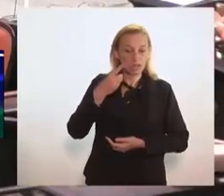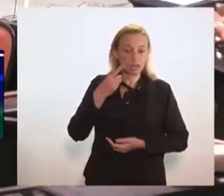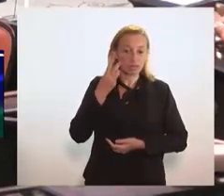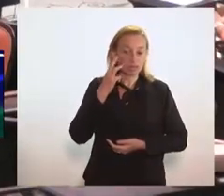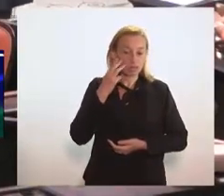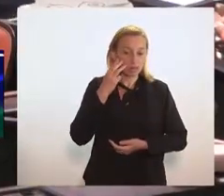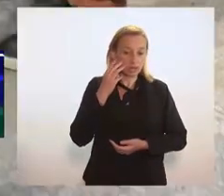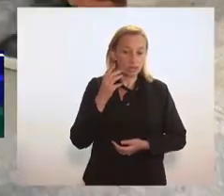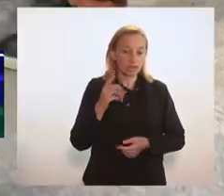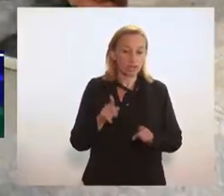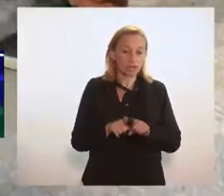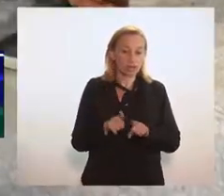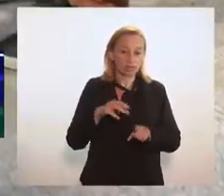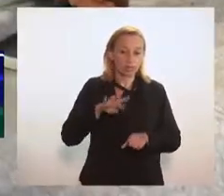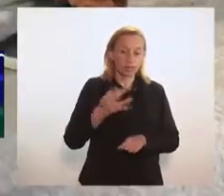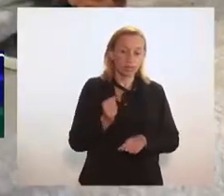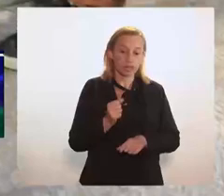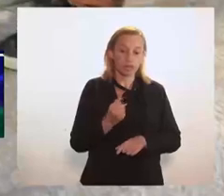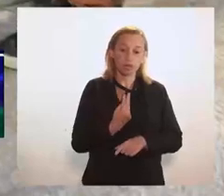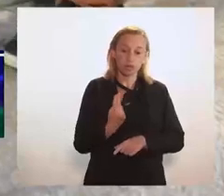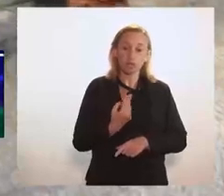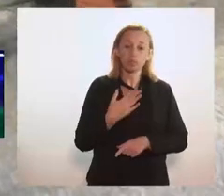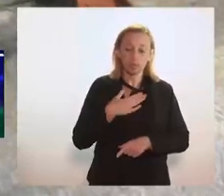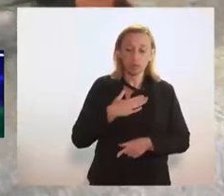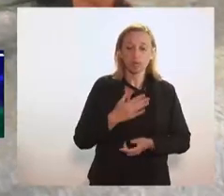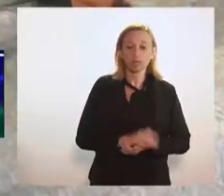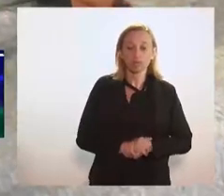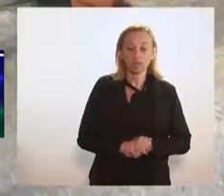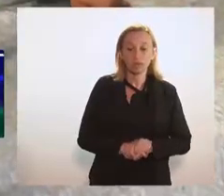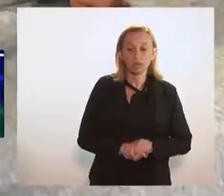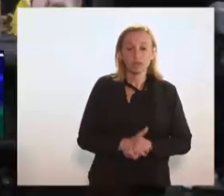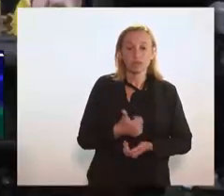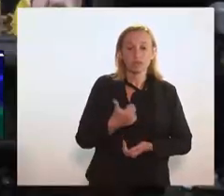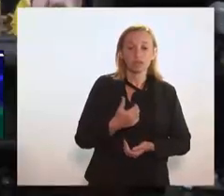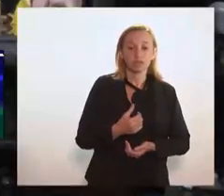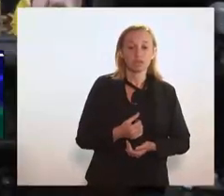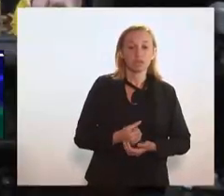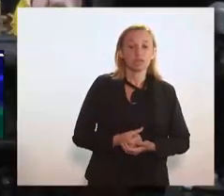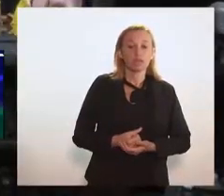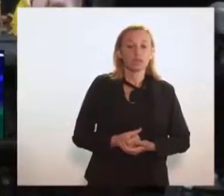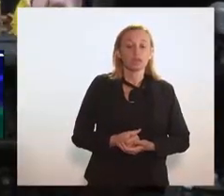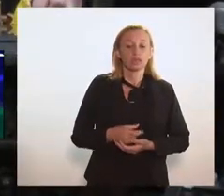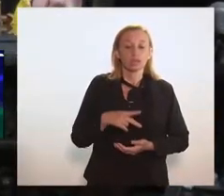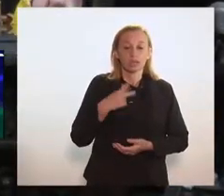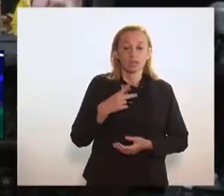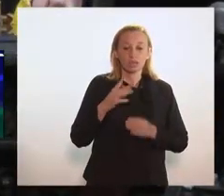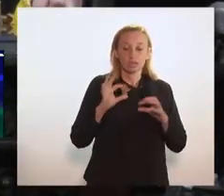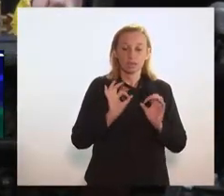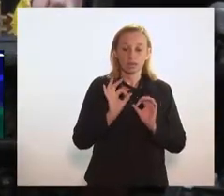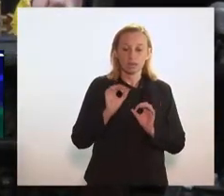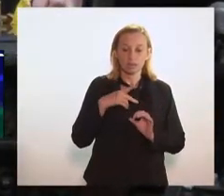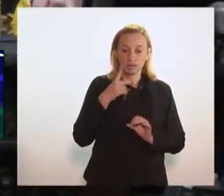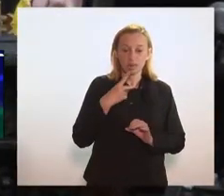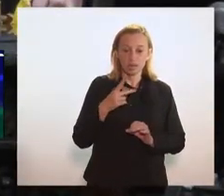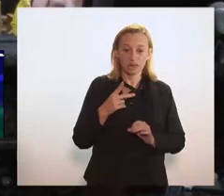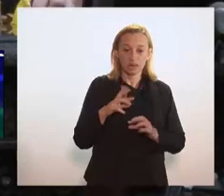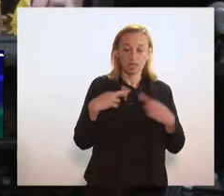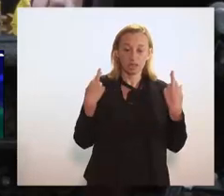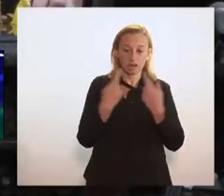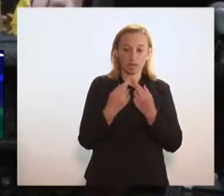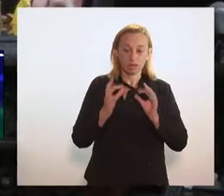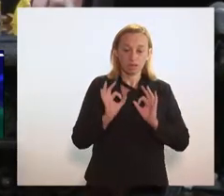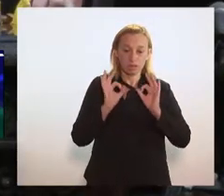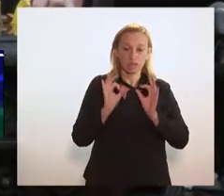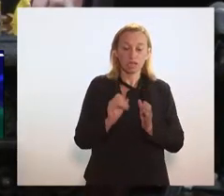como coautora desse projeto. Tá? O projeto... Nada mais havendo a tratar na segunda sessão extraordinária, a presidência, antes de